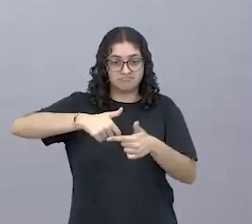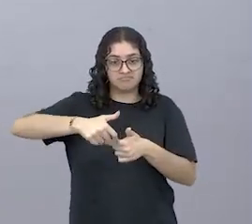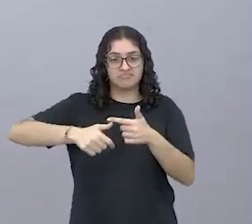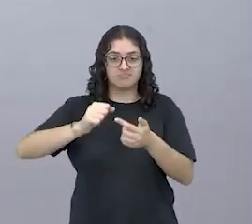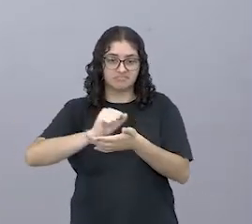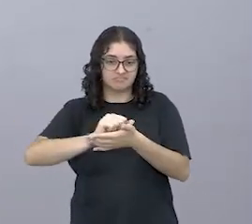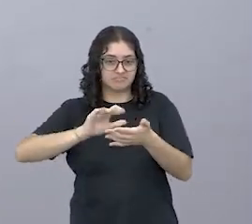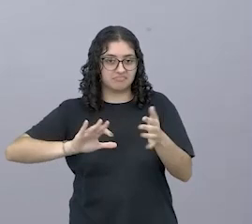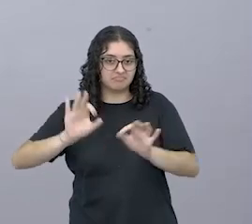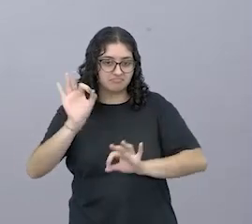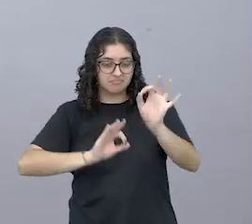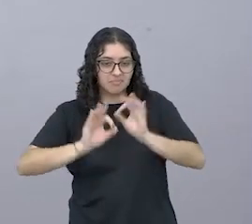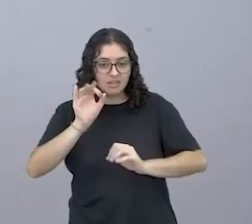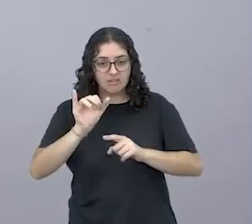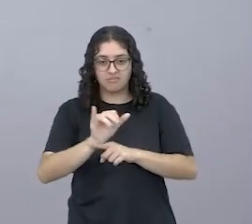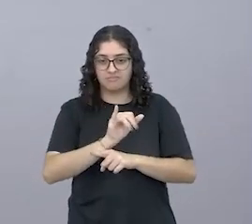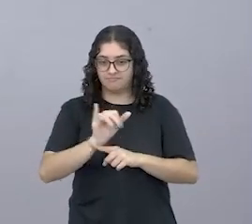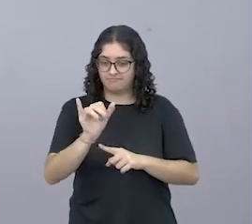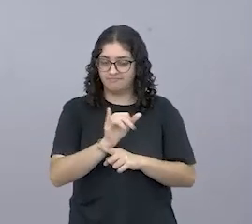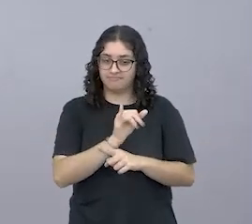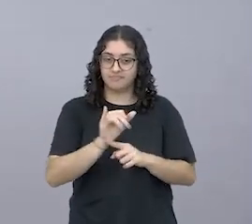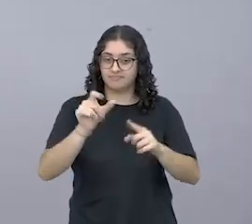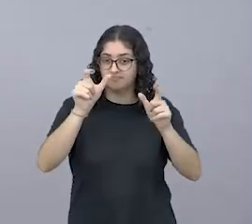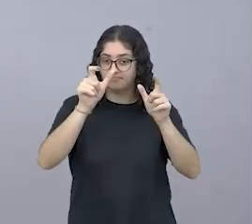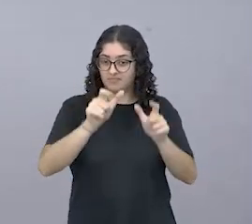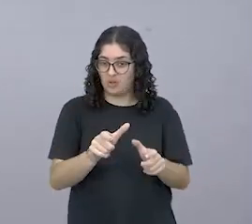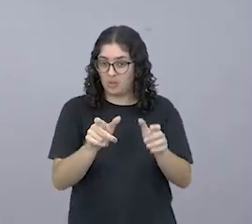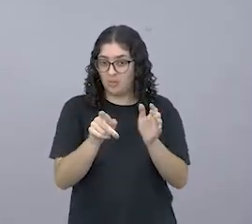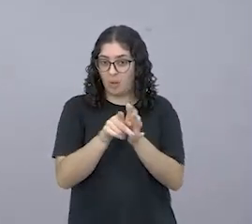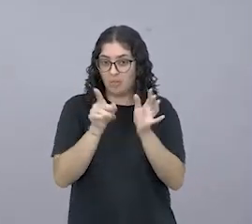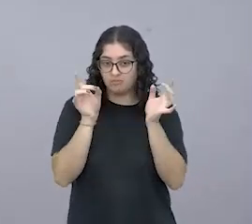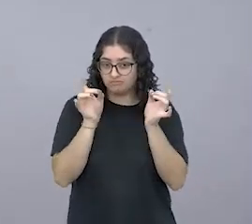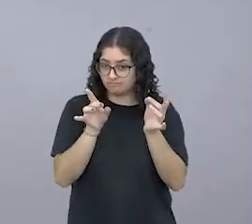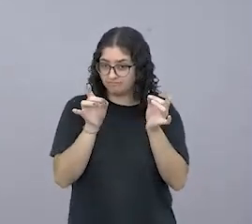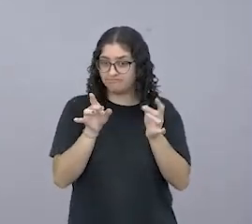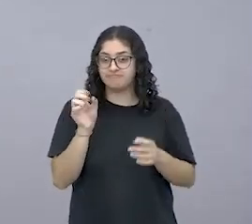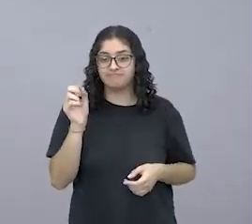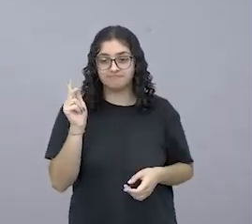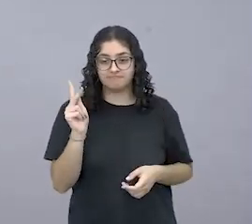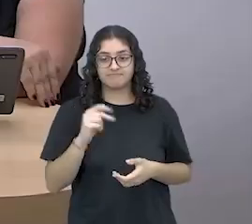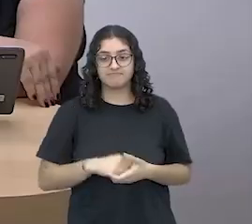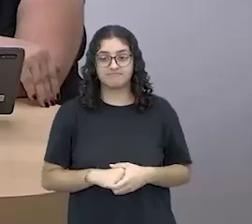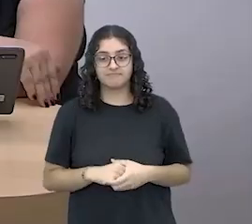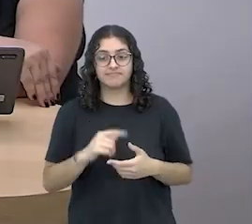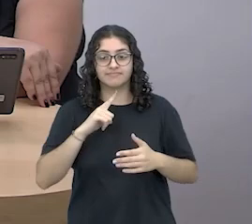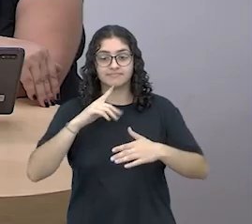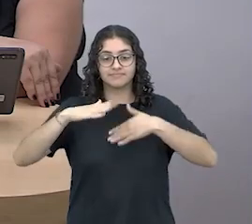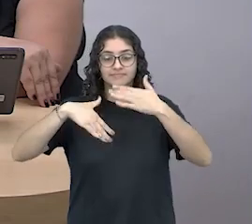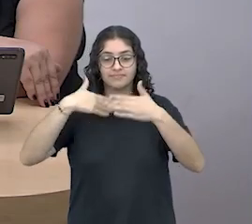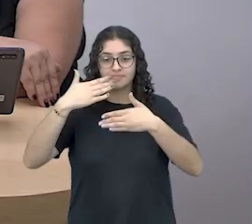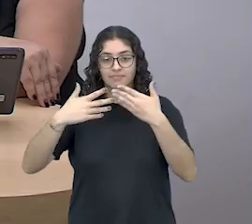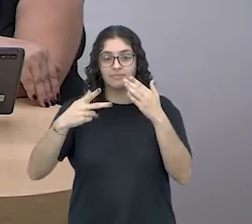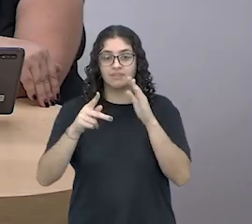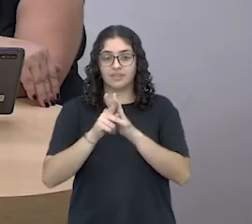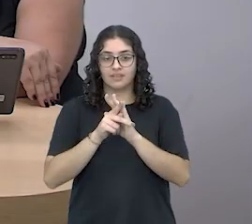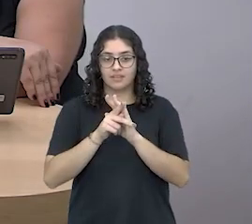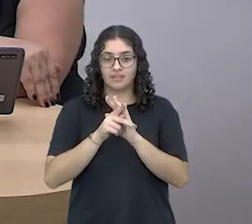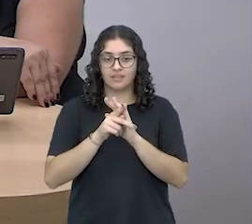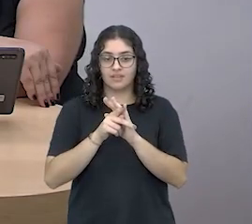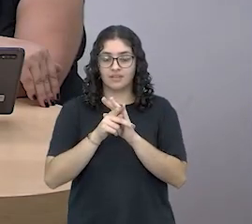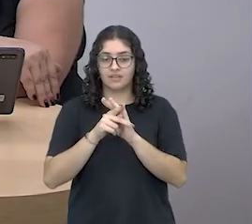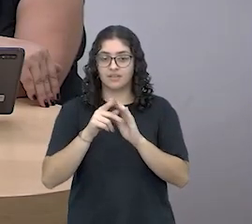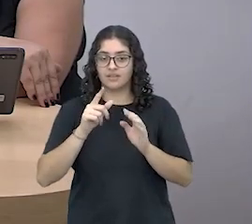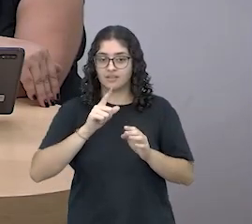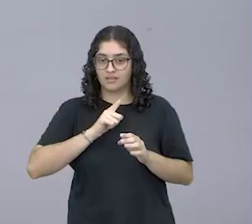isso em alguns espaços específicos aí. Vai desenvolver tanto as hard skills como as